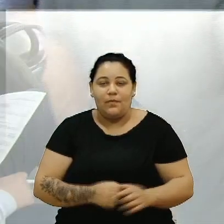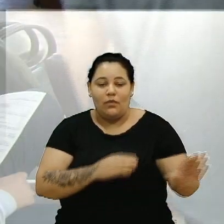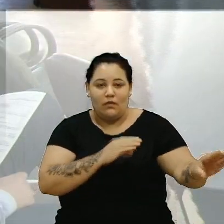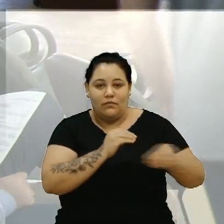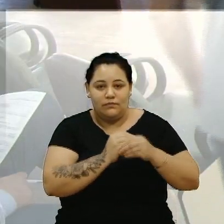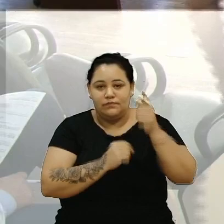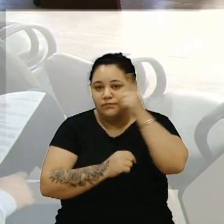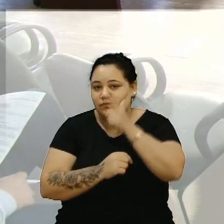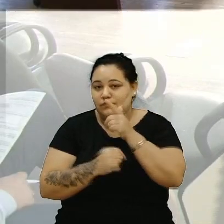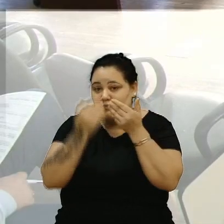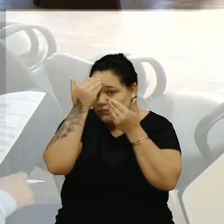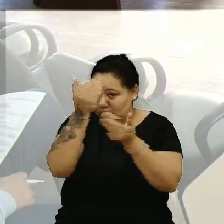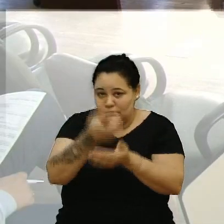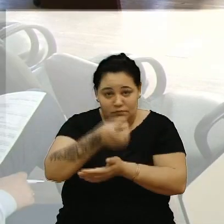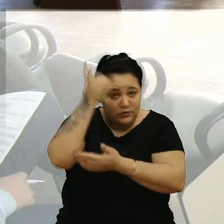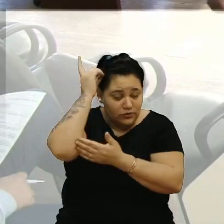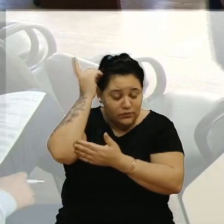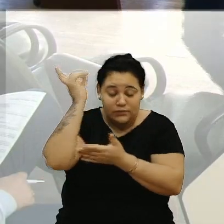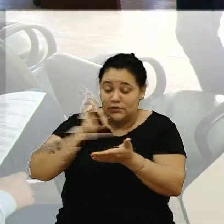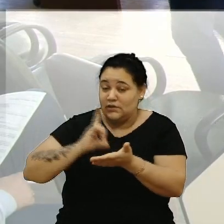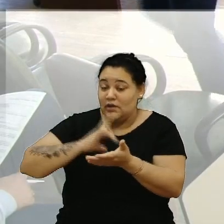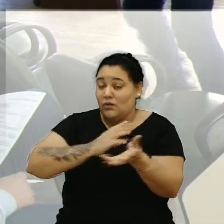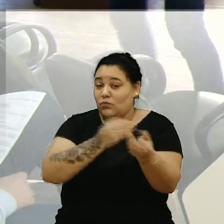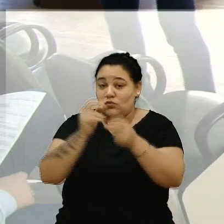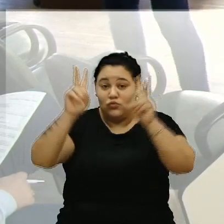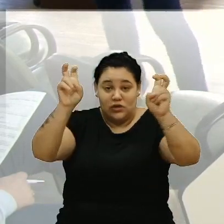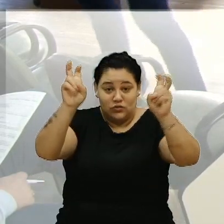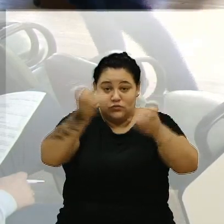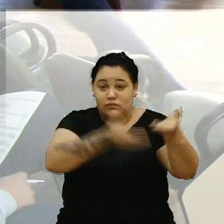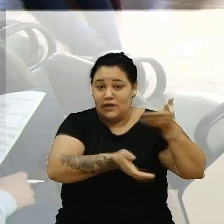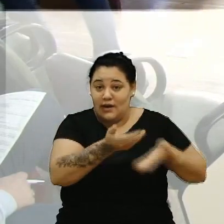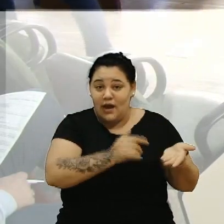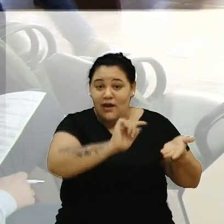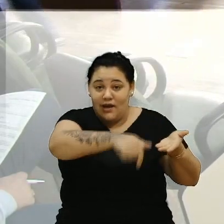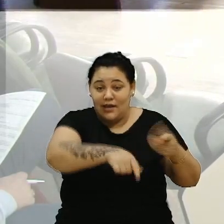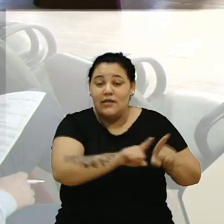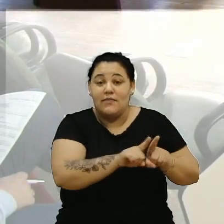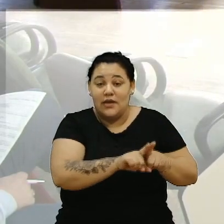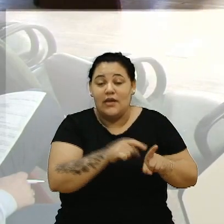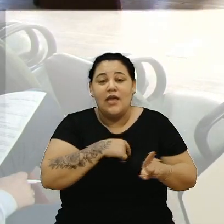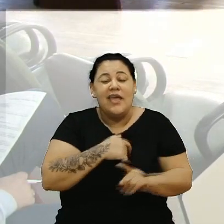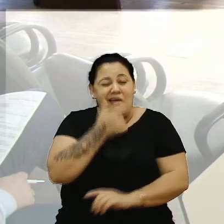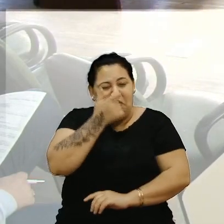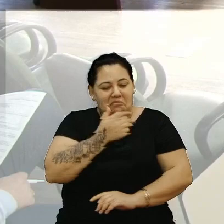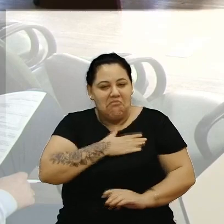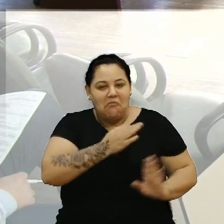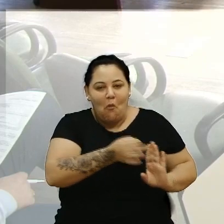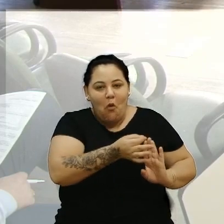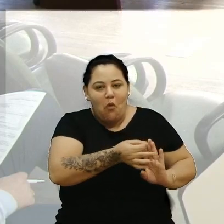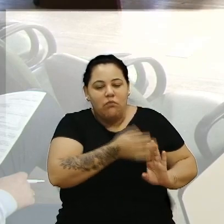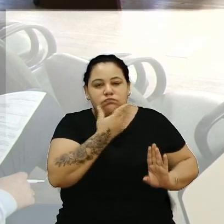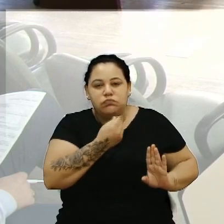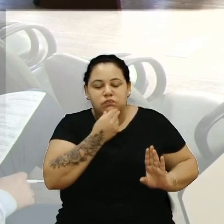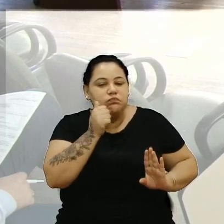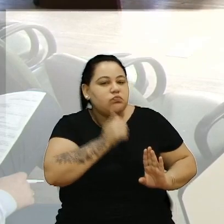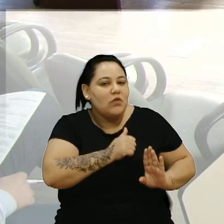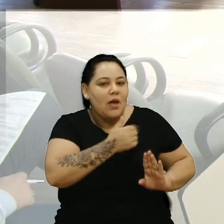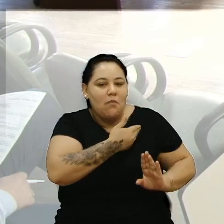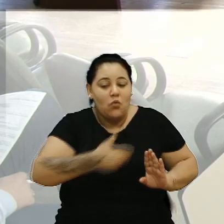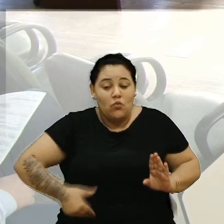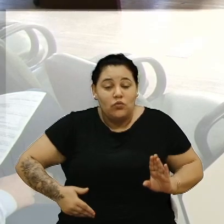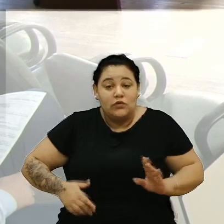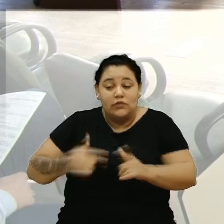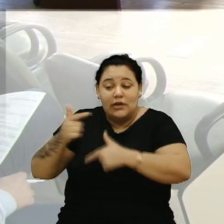Vários temas que são importantes, que estão sendo tratados aqui. Acho que, do ponto de vista dos homens e mulheres públicas que estão à